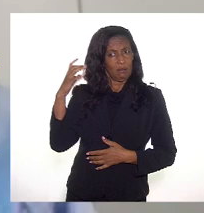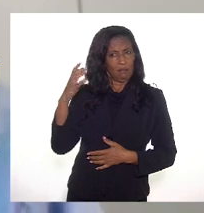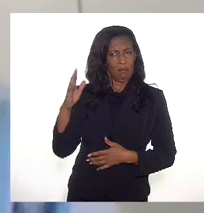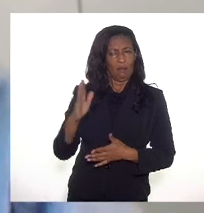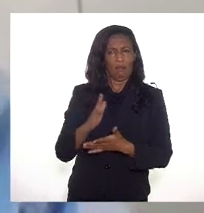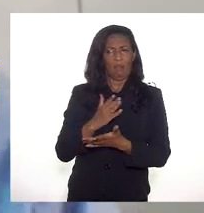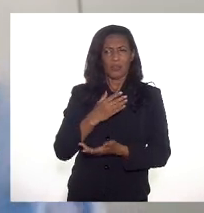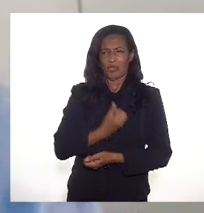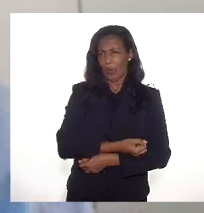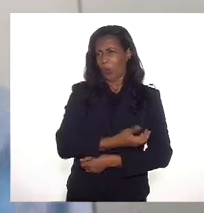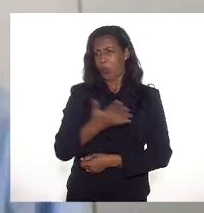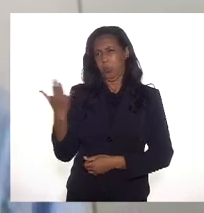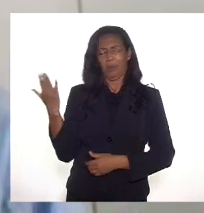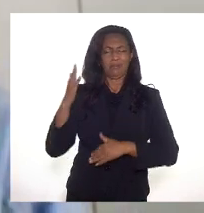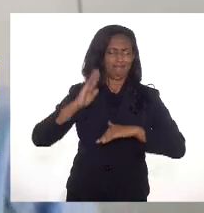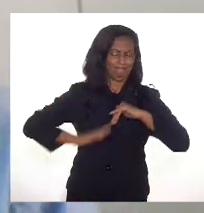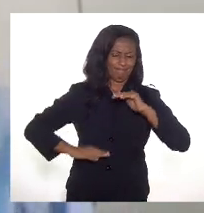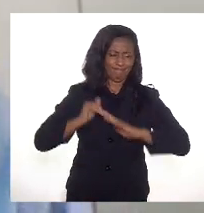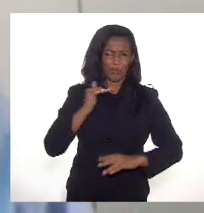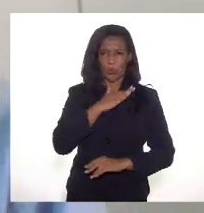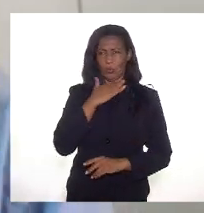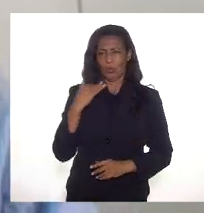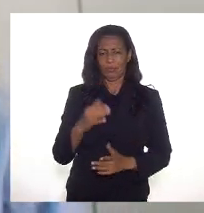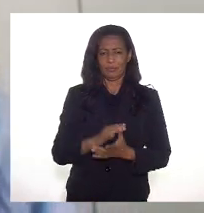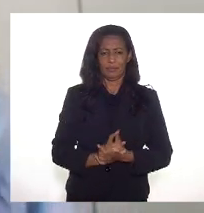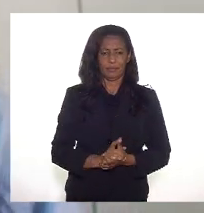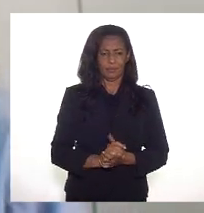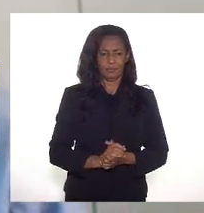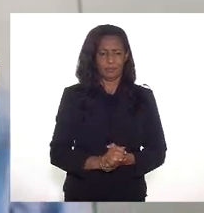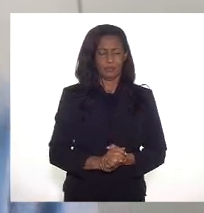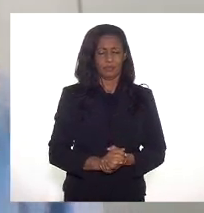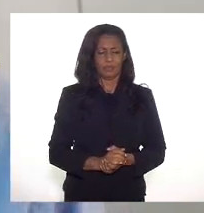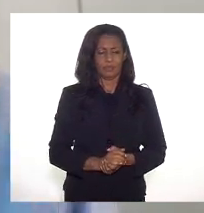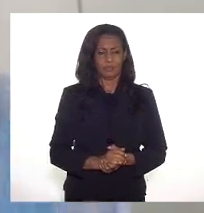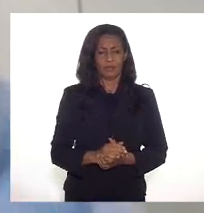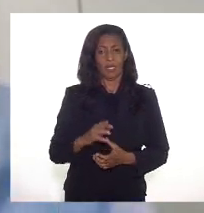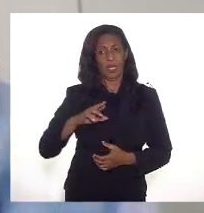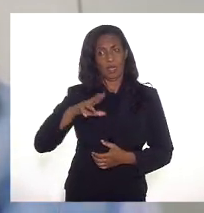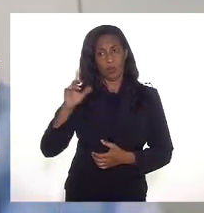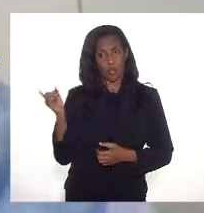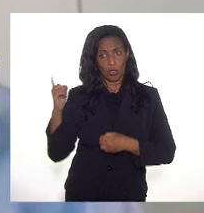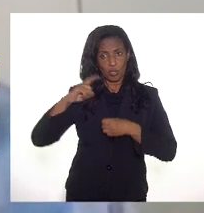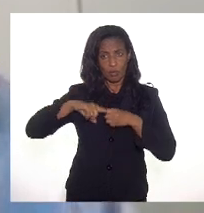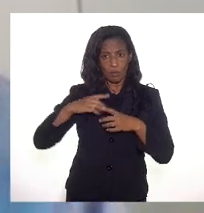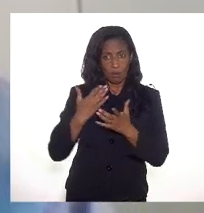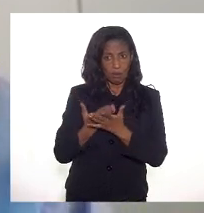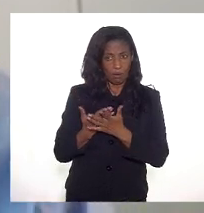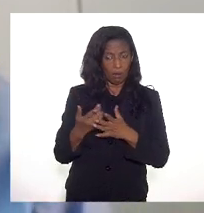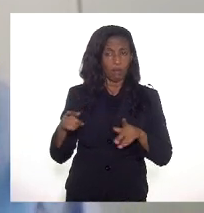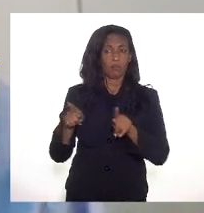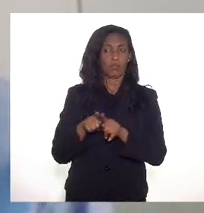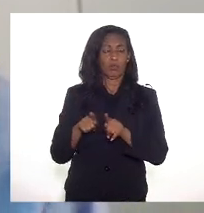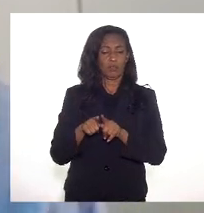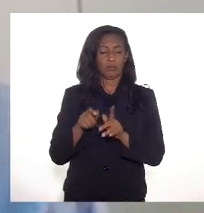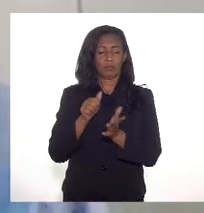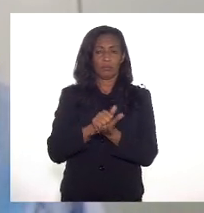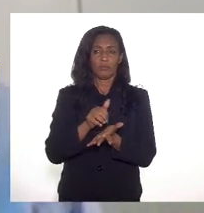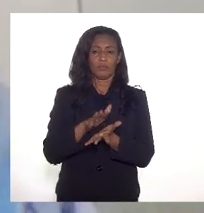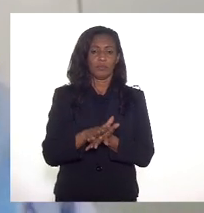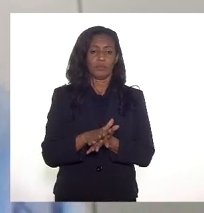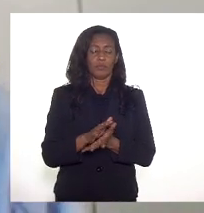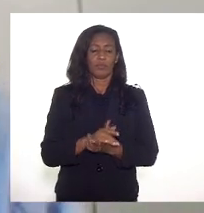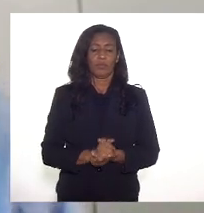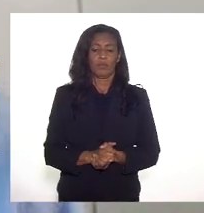exemplo, diversos profissionais de educação, né? Não só que tinham voltado às aulas, mas também em decorrência do próprio